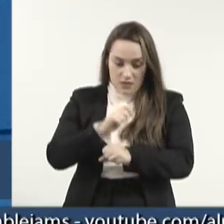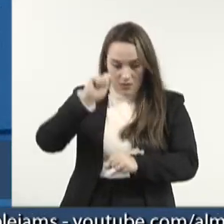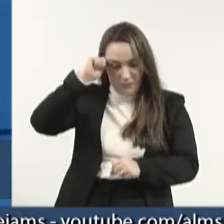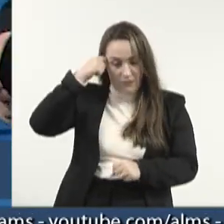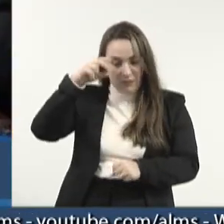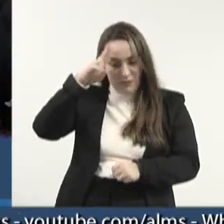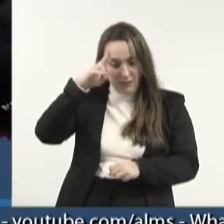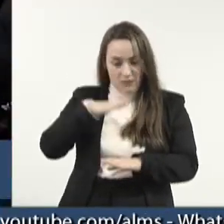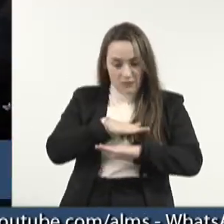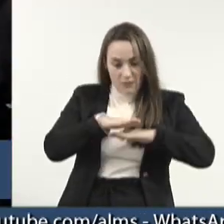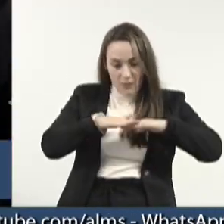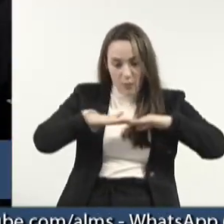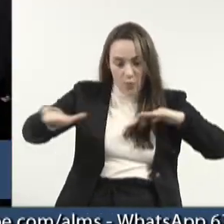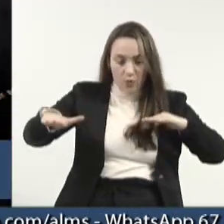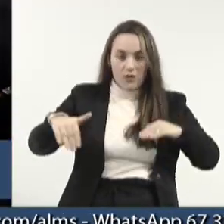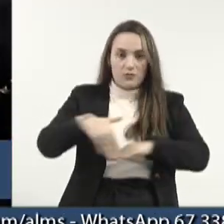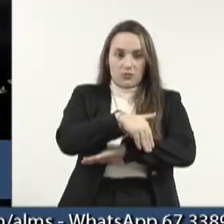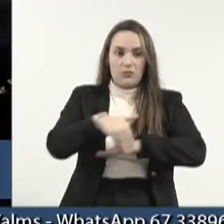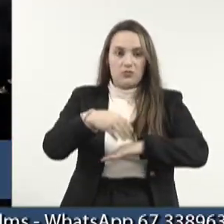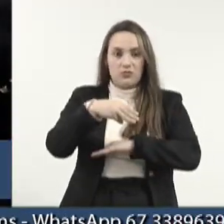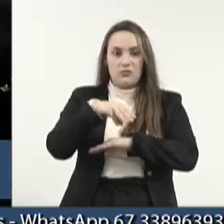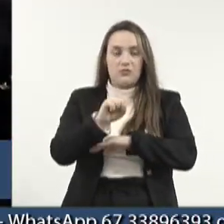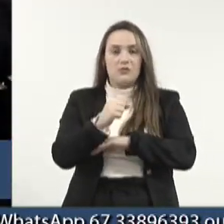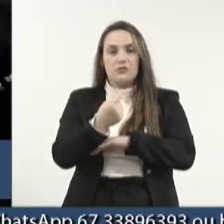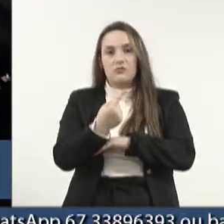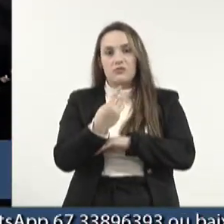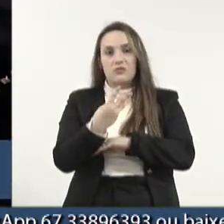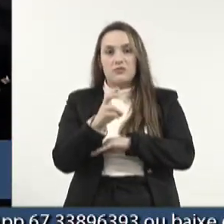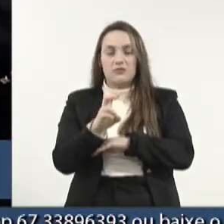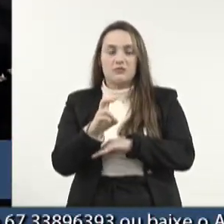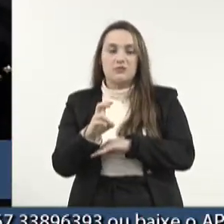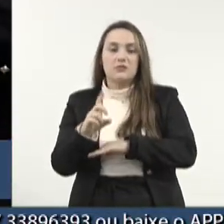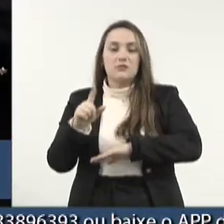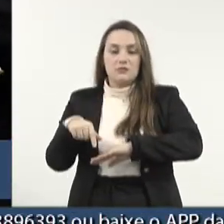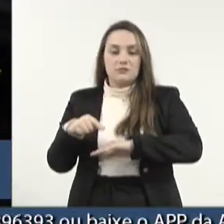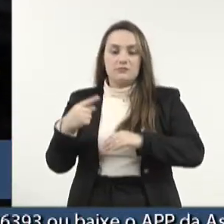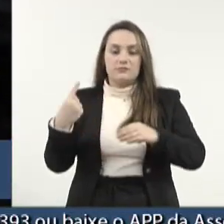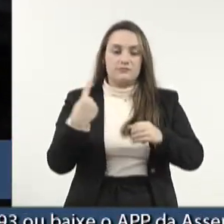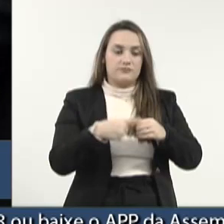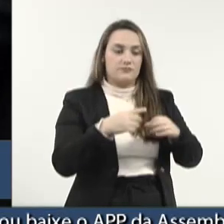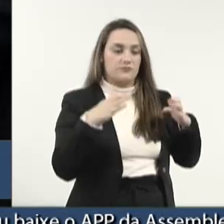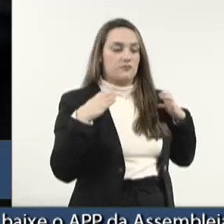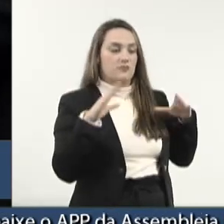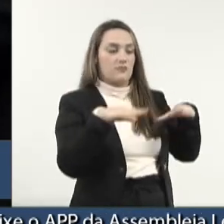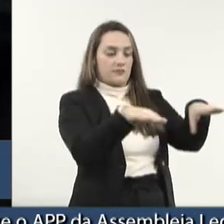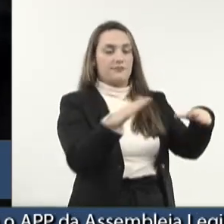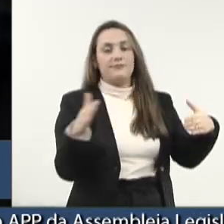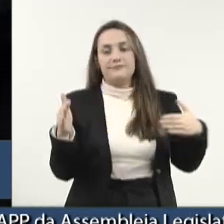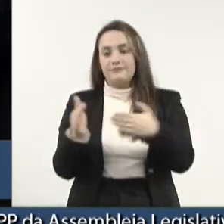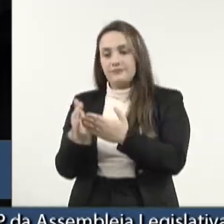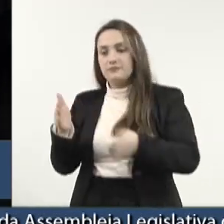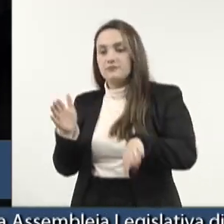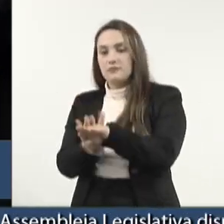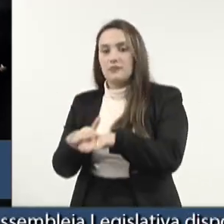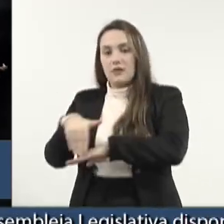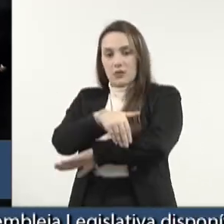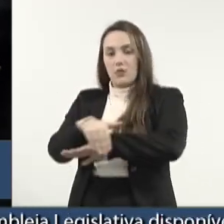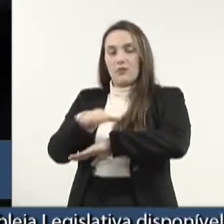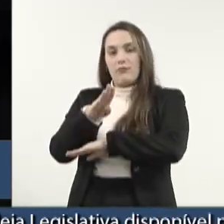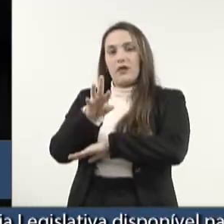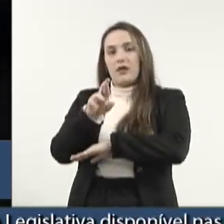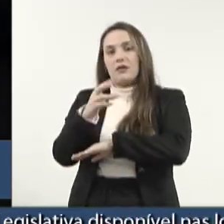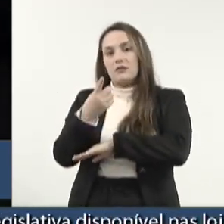da rodovia MS-135. No trecho que liga a cidade de Costa Rica à BR-359,